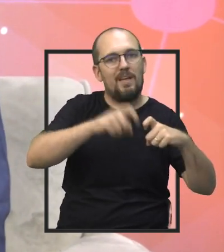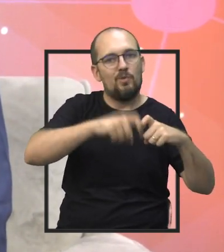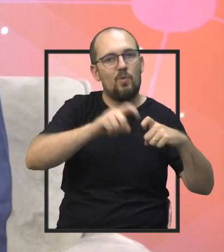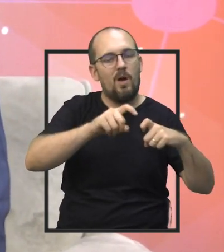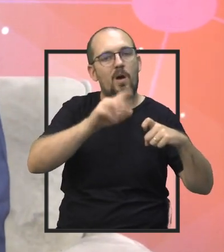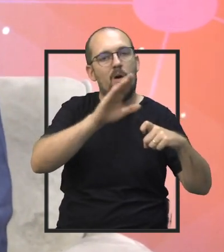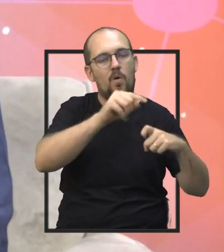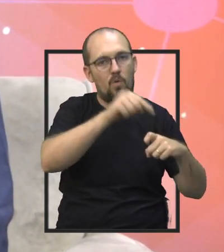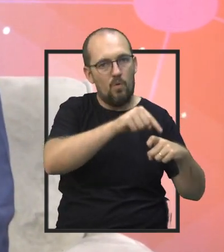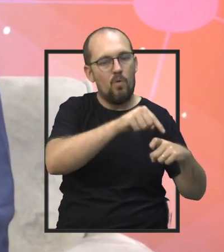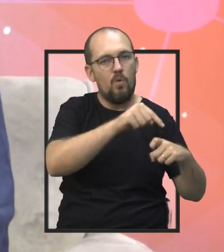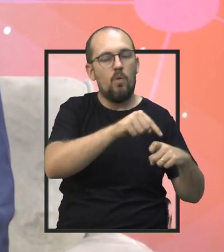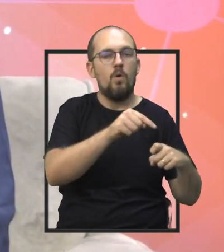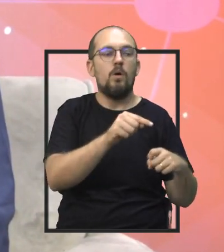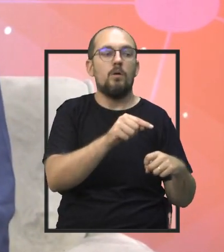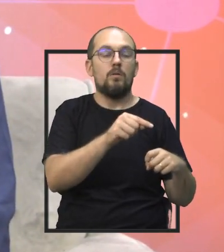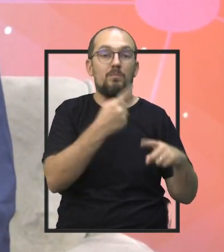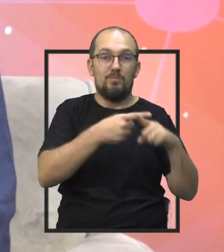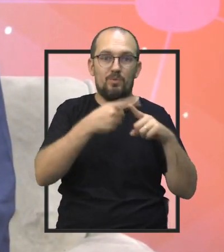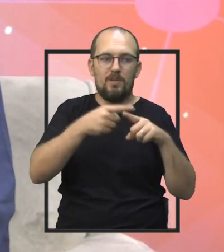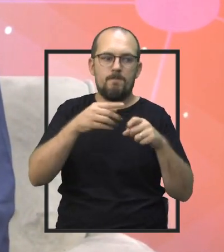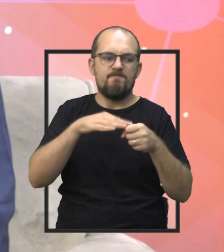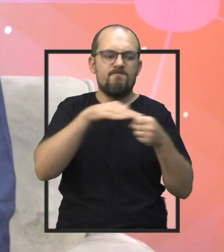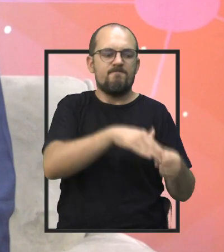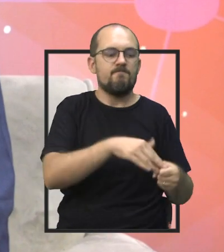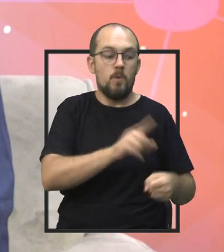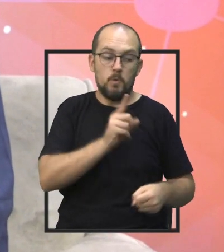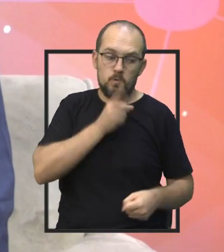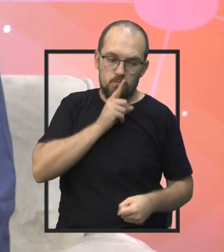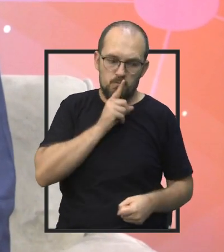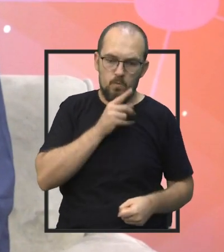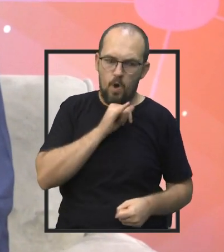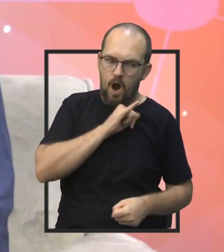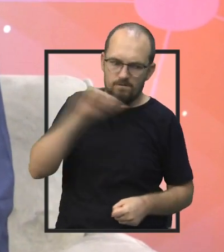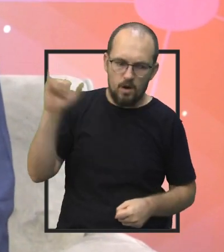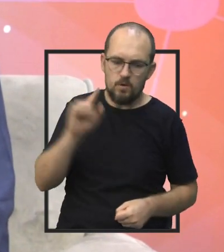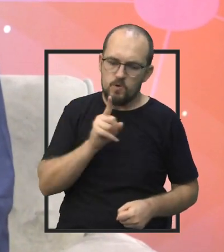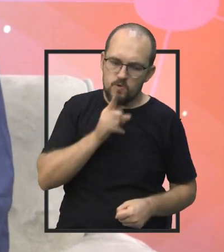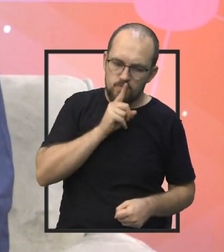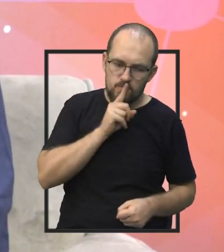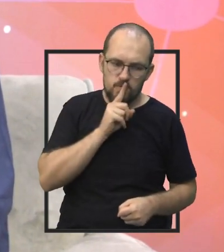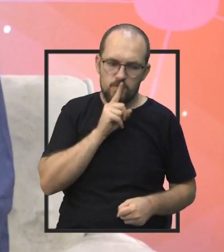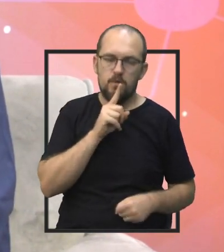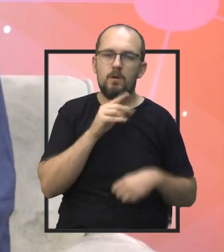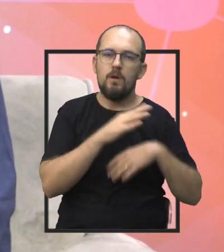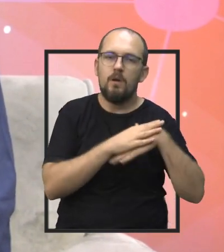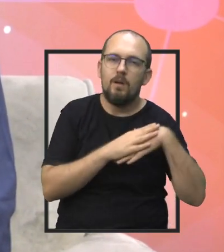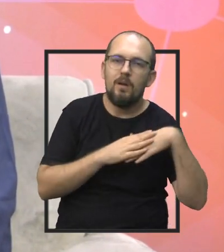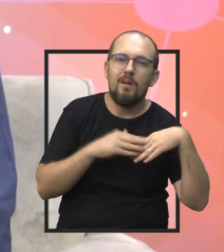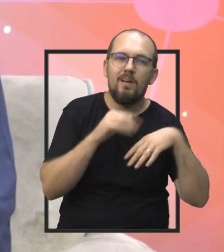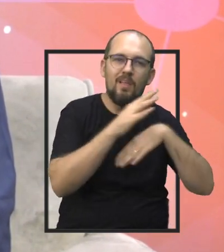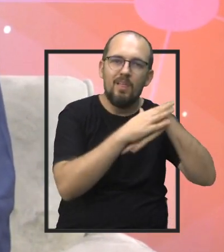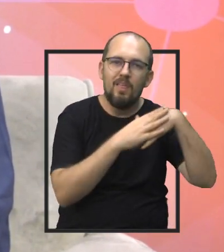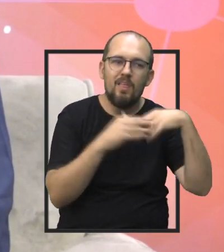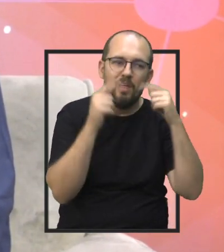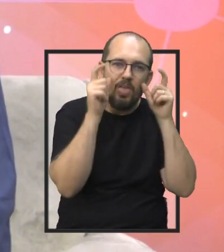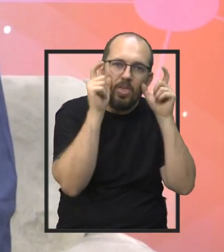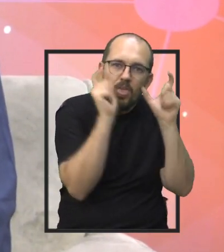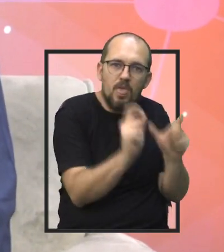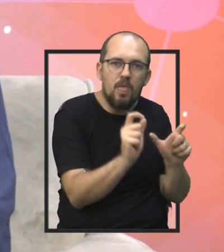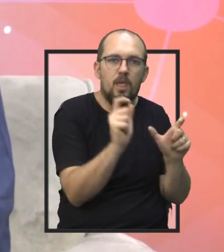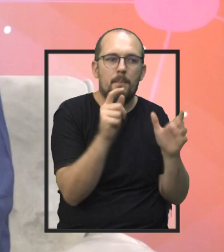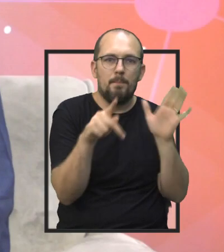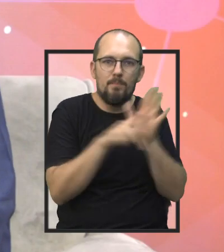os abusos é essa relação de poder, de silenciar, de ameaçar, de coagir, para usar aquele corpo por